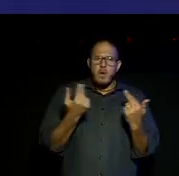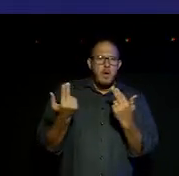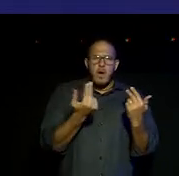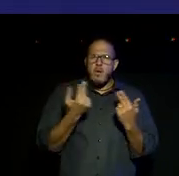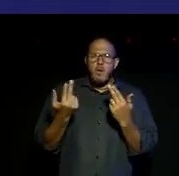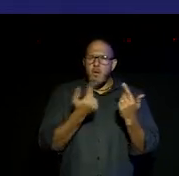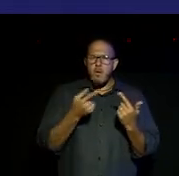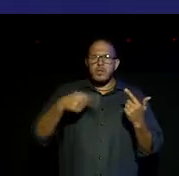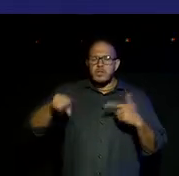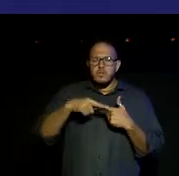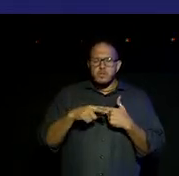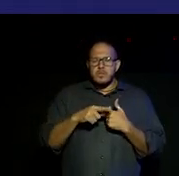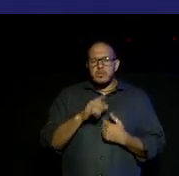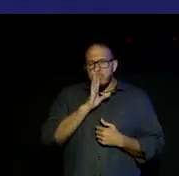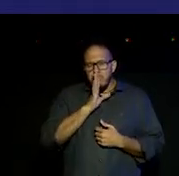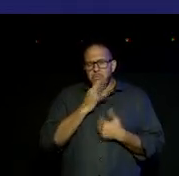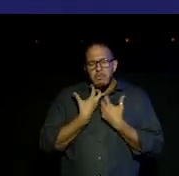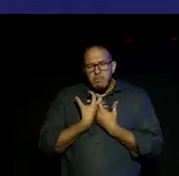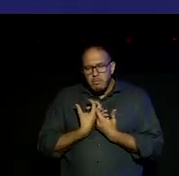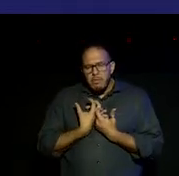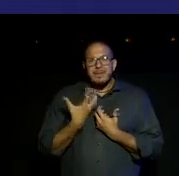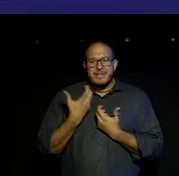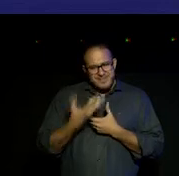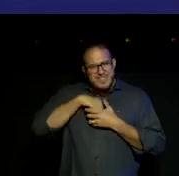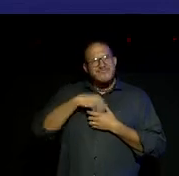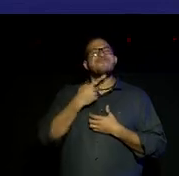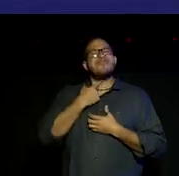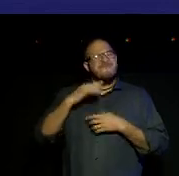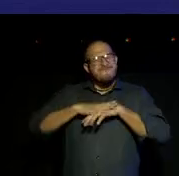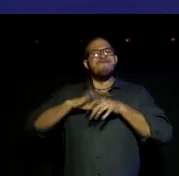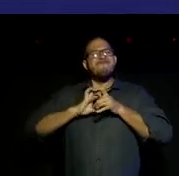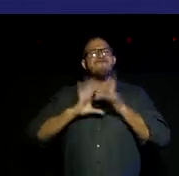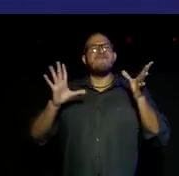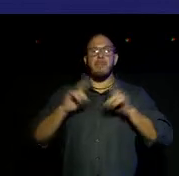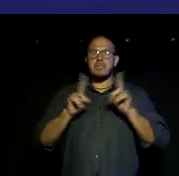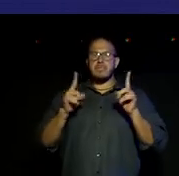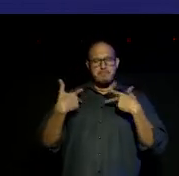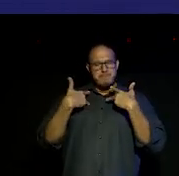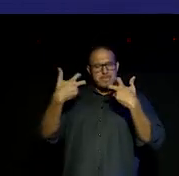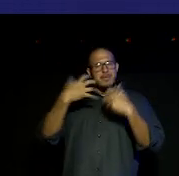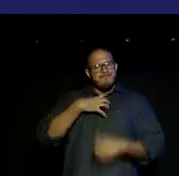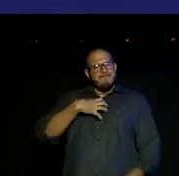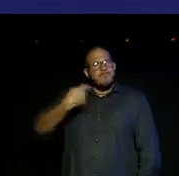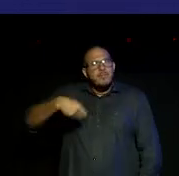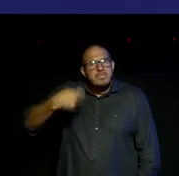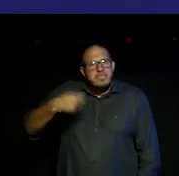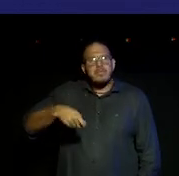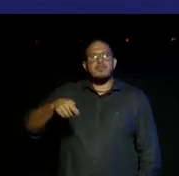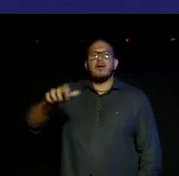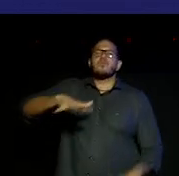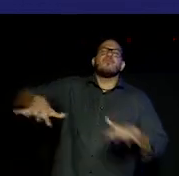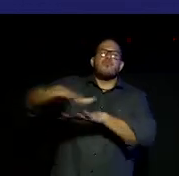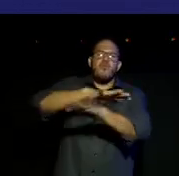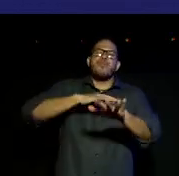não leva a lugar nenhum. Está todo mundo pesado, saturado, querendo se despojar. Mas antes que você perceba essa sua necessidade, a mídia